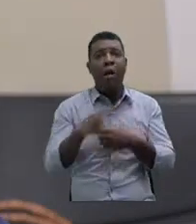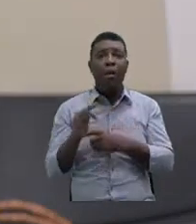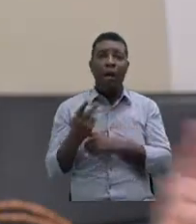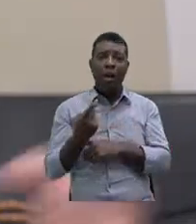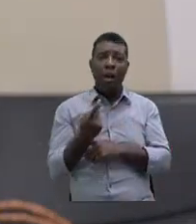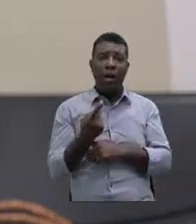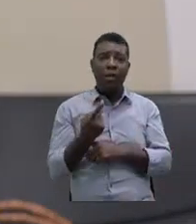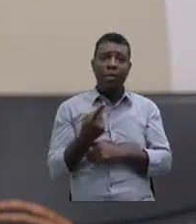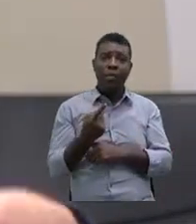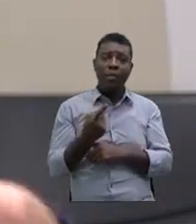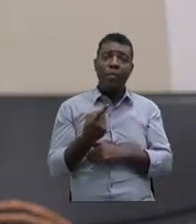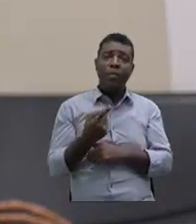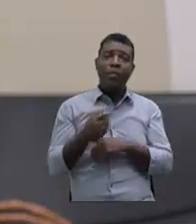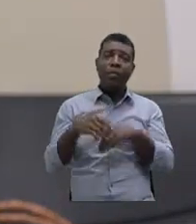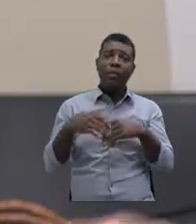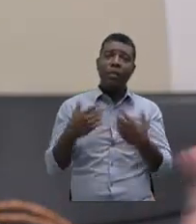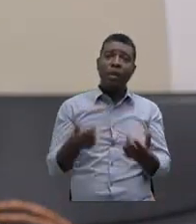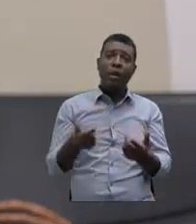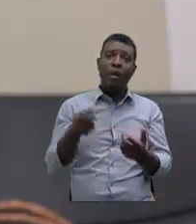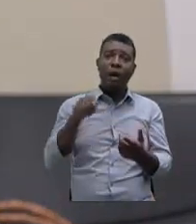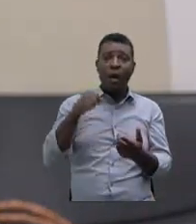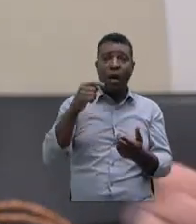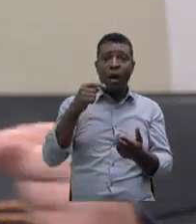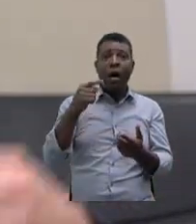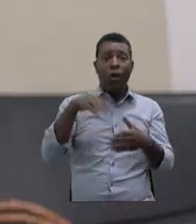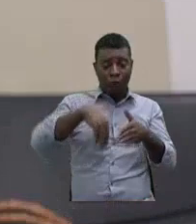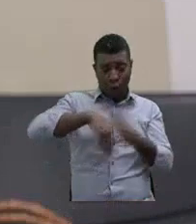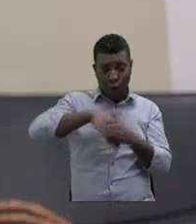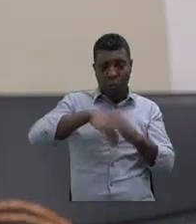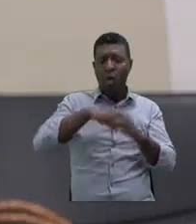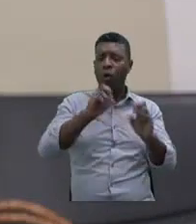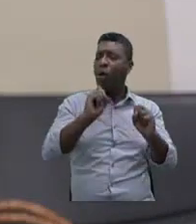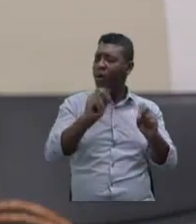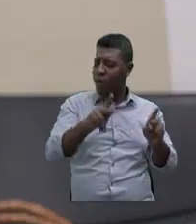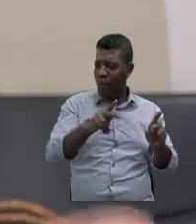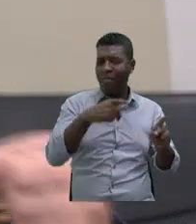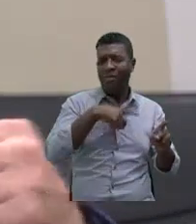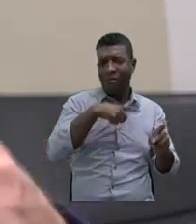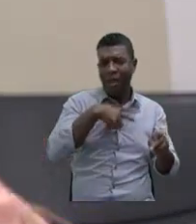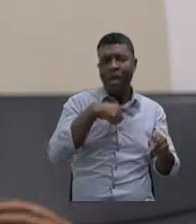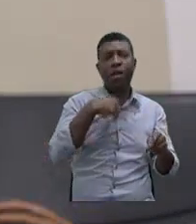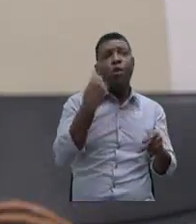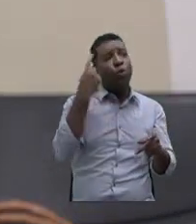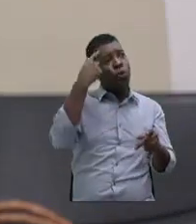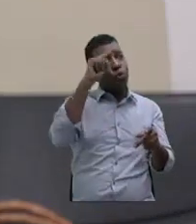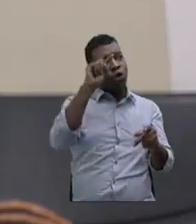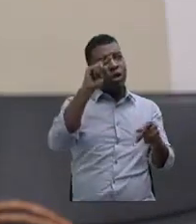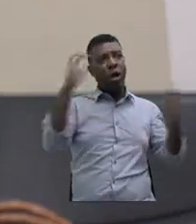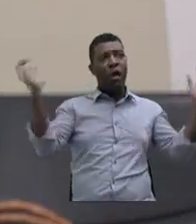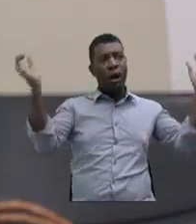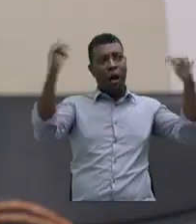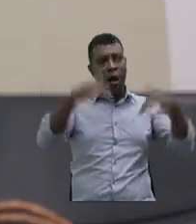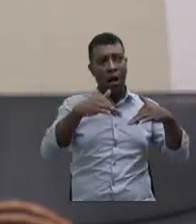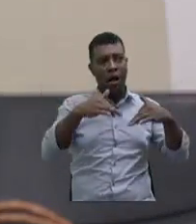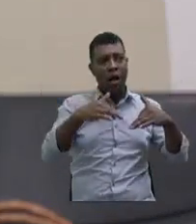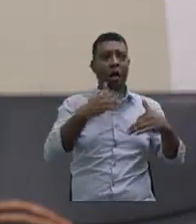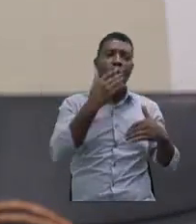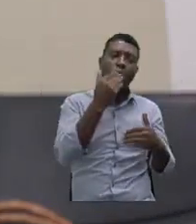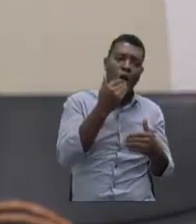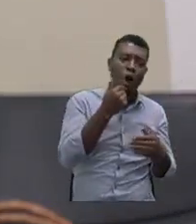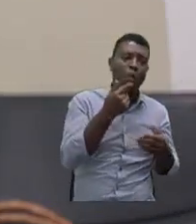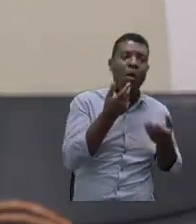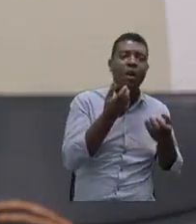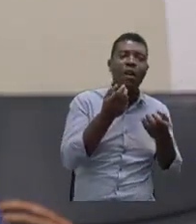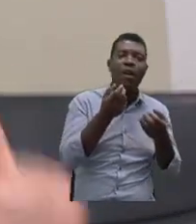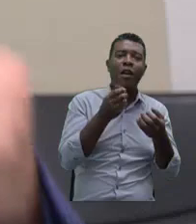da cidade no dia, come o tropeiro e volta. O turista que vem para o Mineirão, ele é um turista que vem pelo